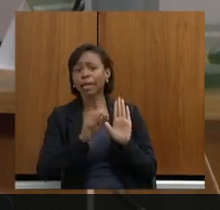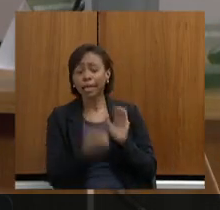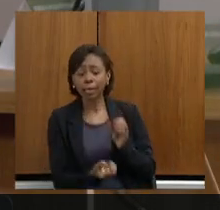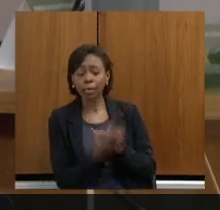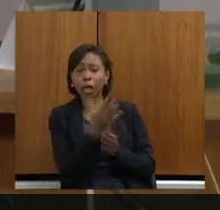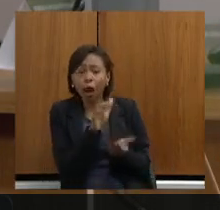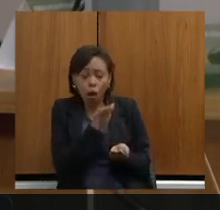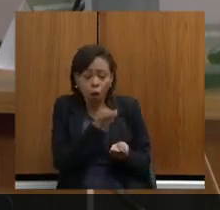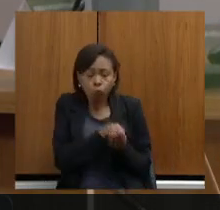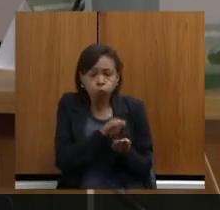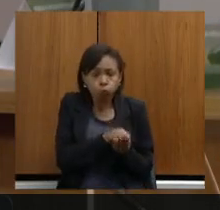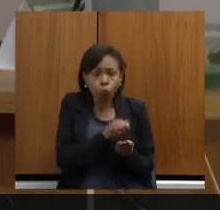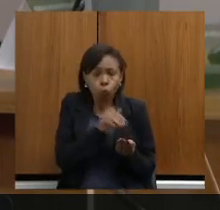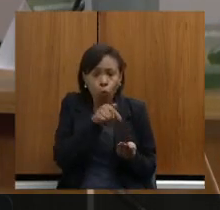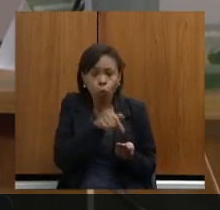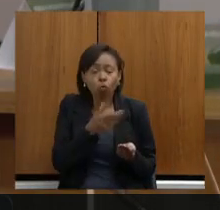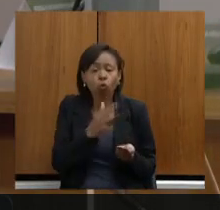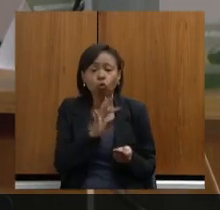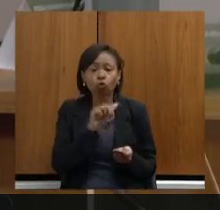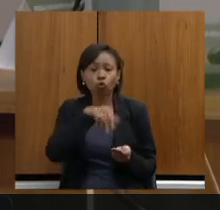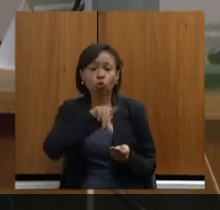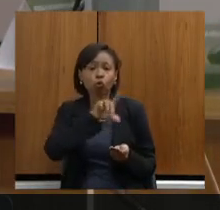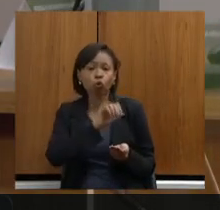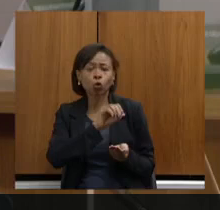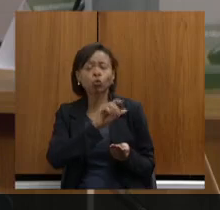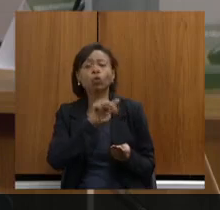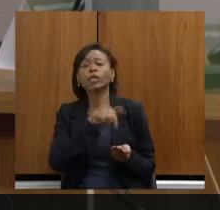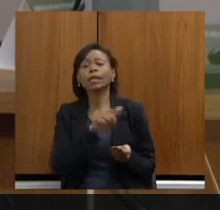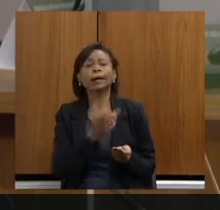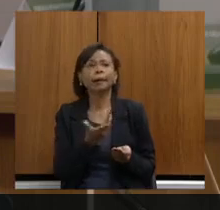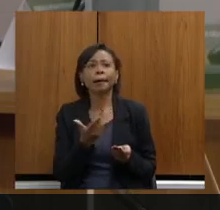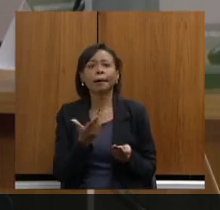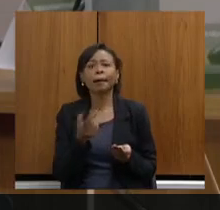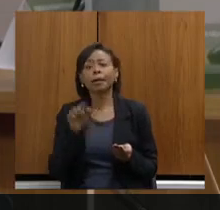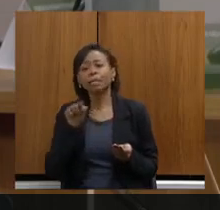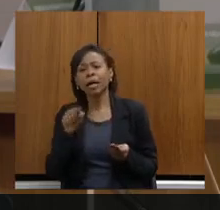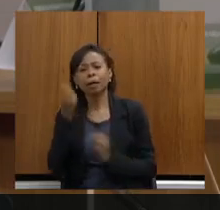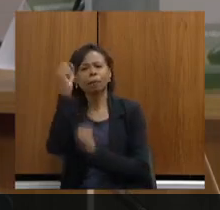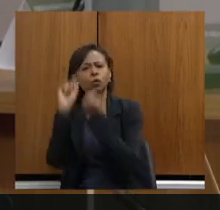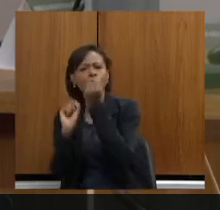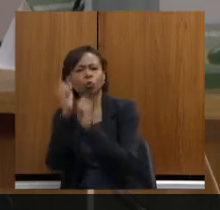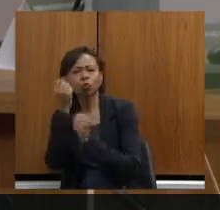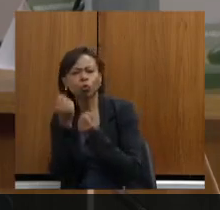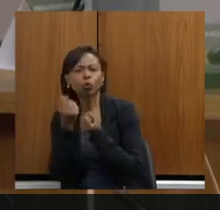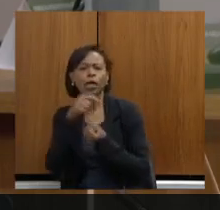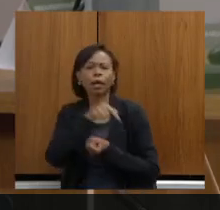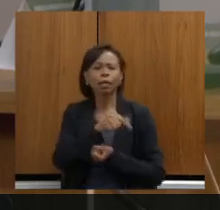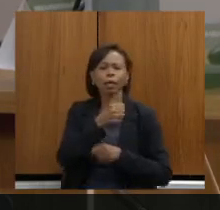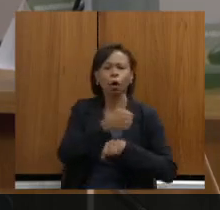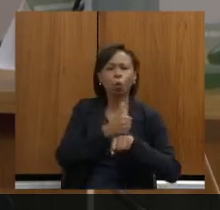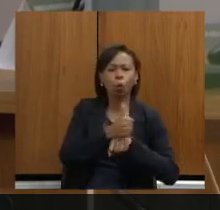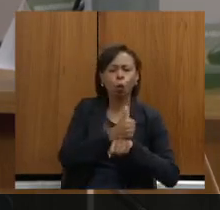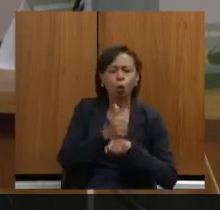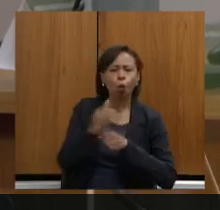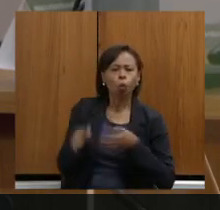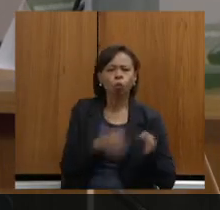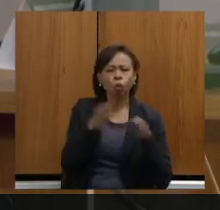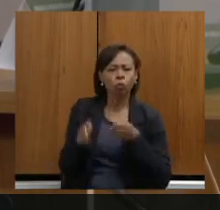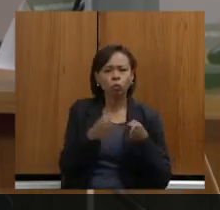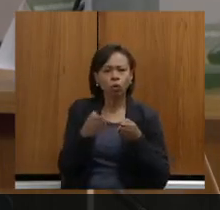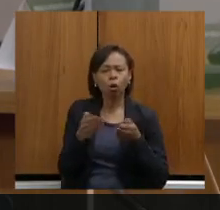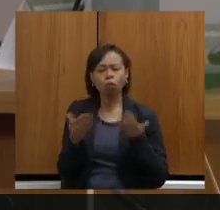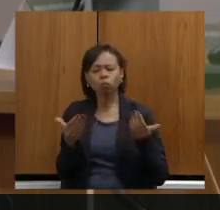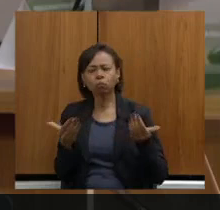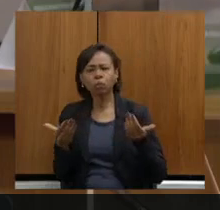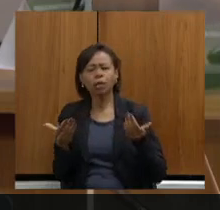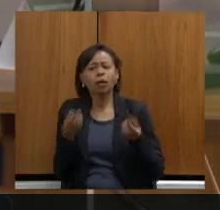um fundo paritário que seria entre a indústria e o produtor estabelecer como seria isso